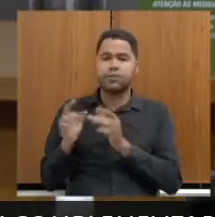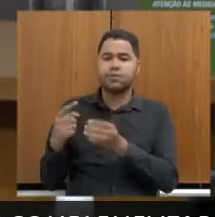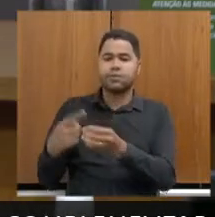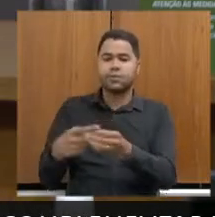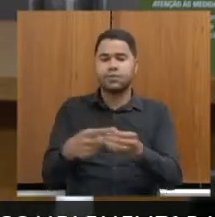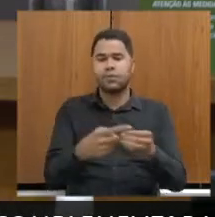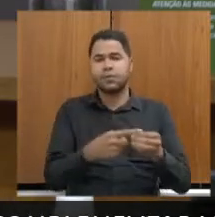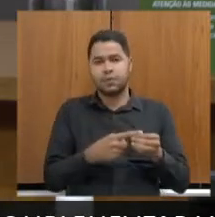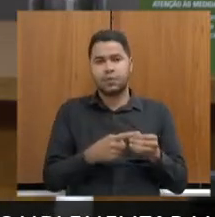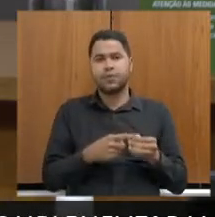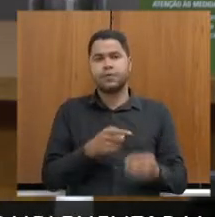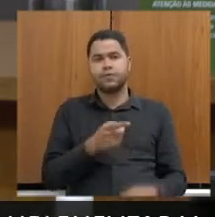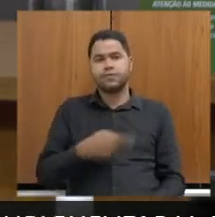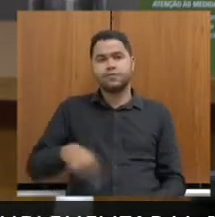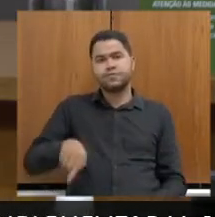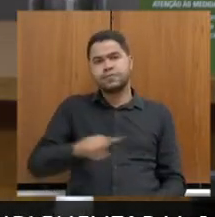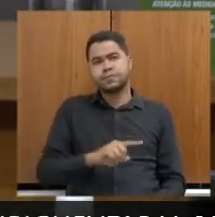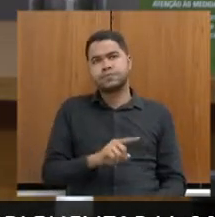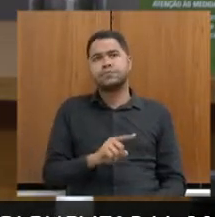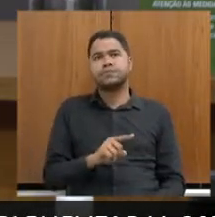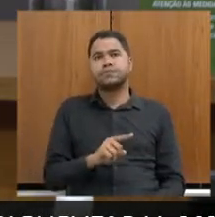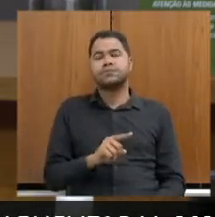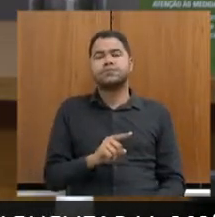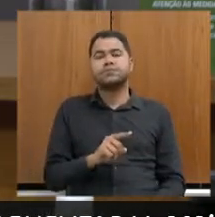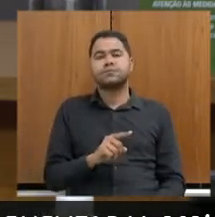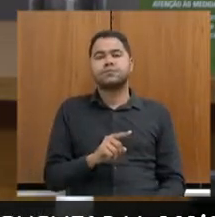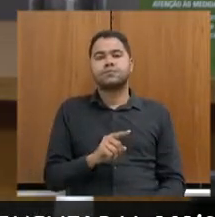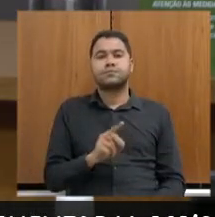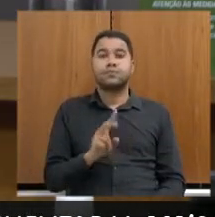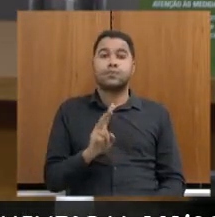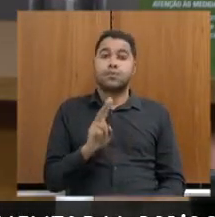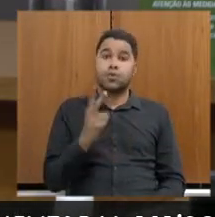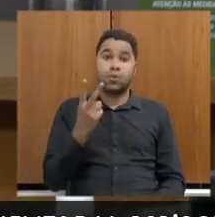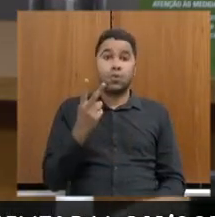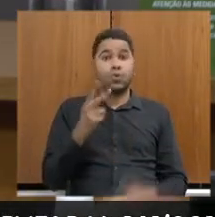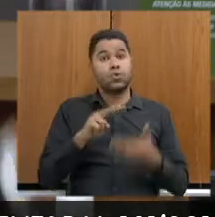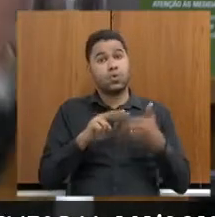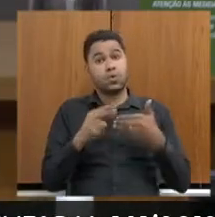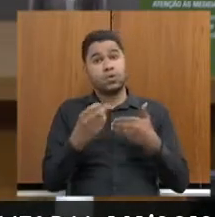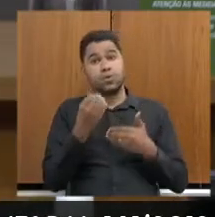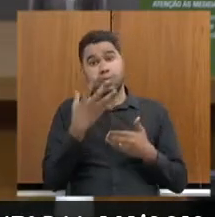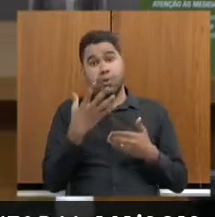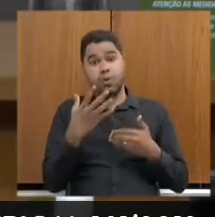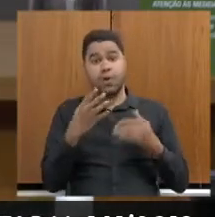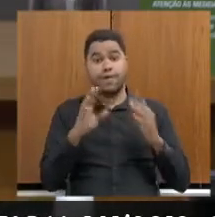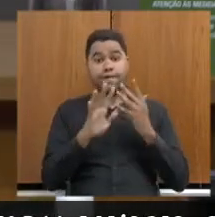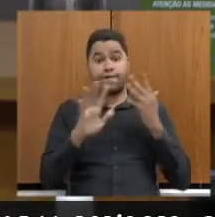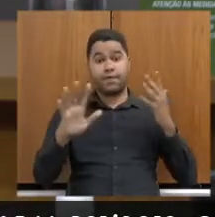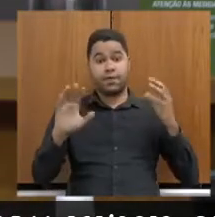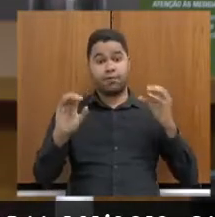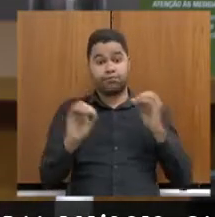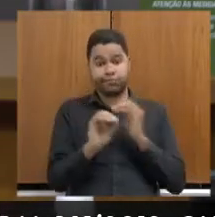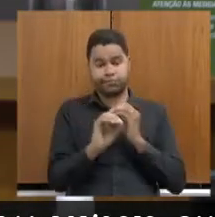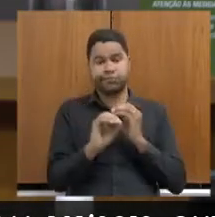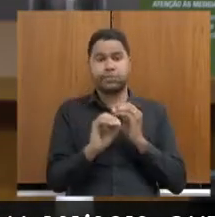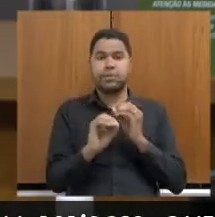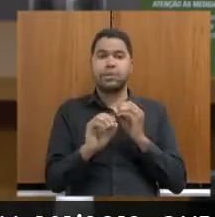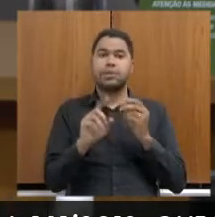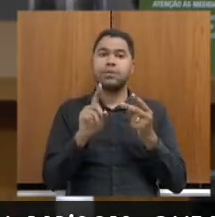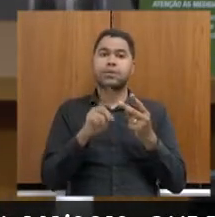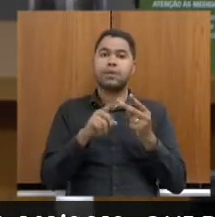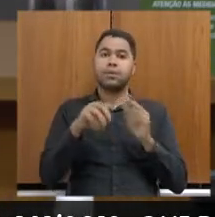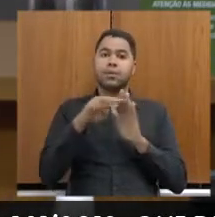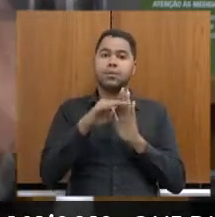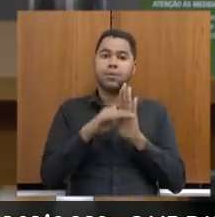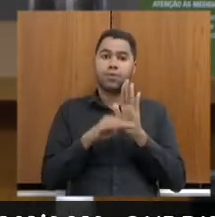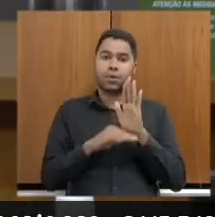que têm uma Ah pois é duas boas consequências era a fila e quando foi repactuado a política